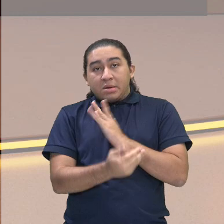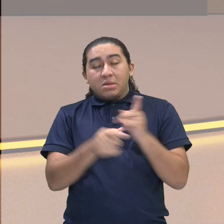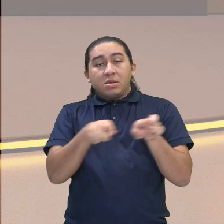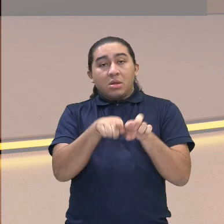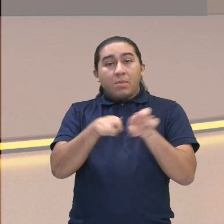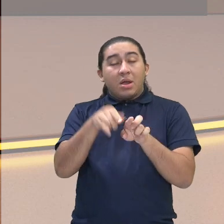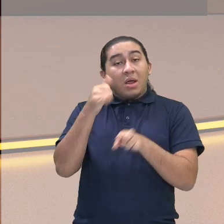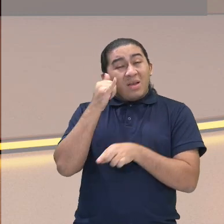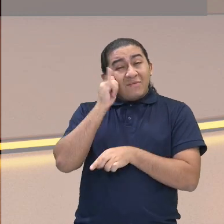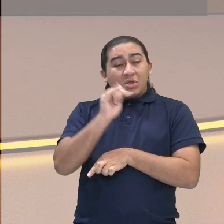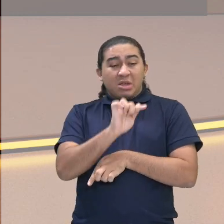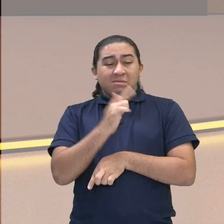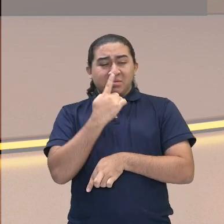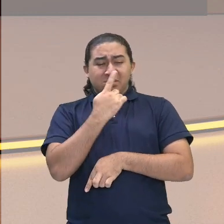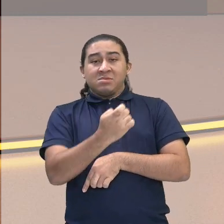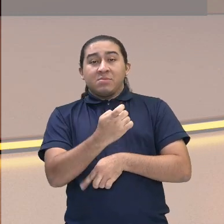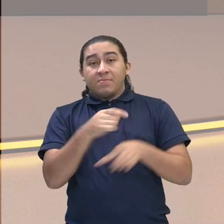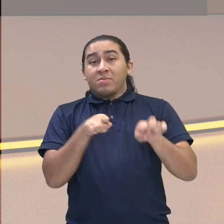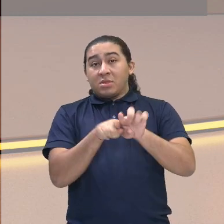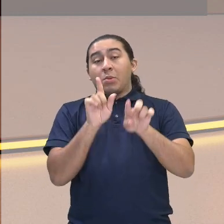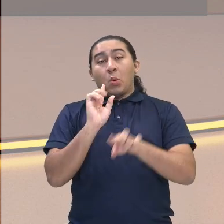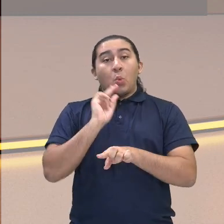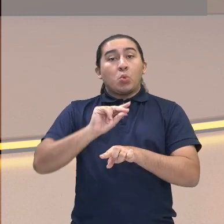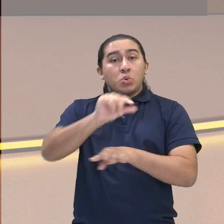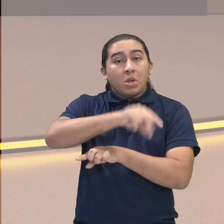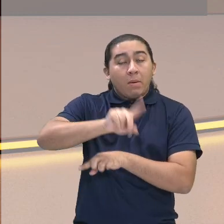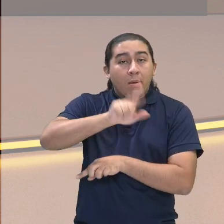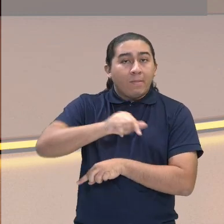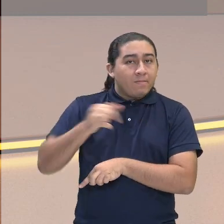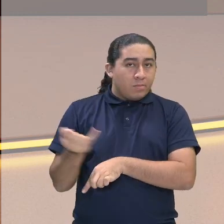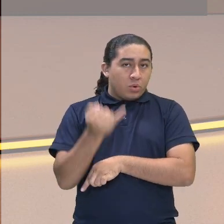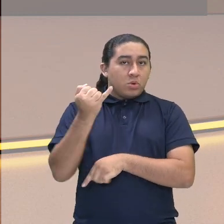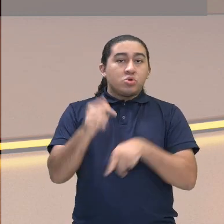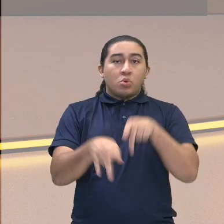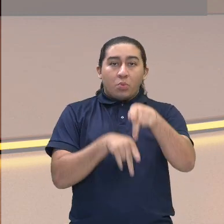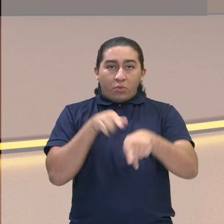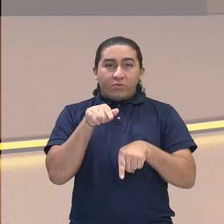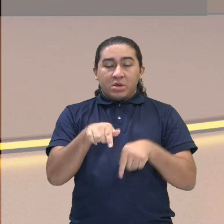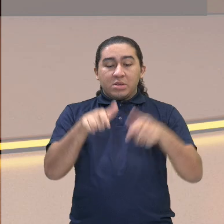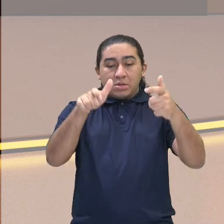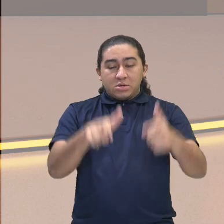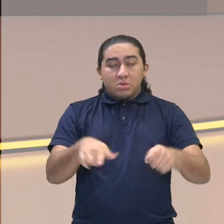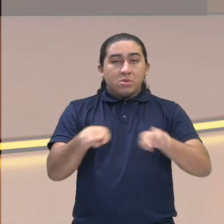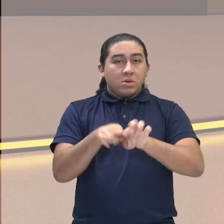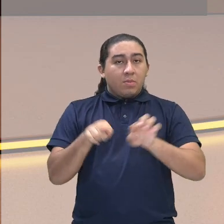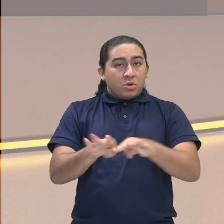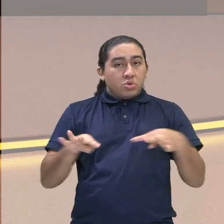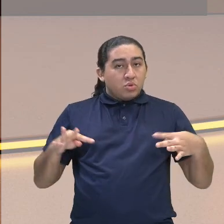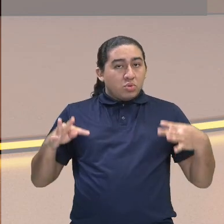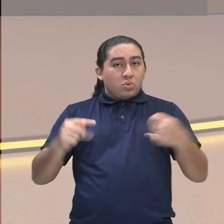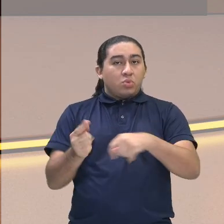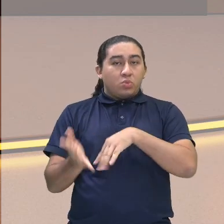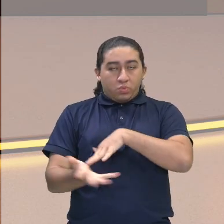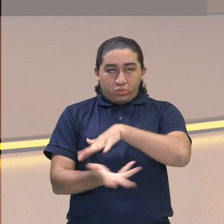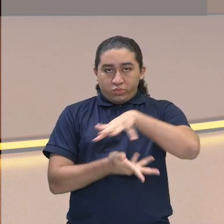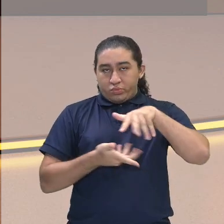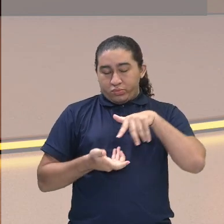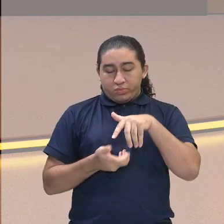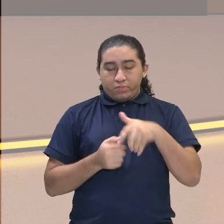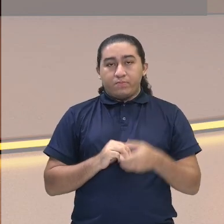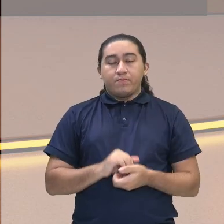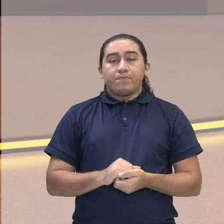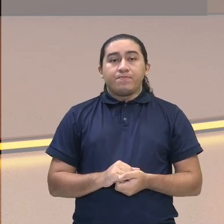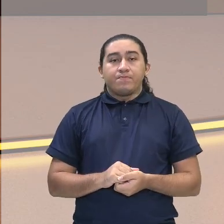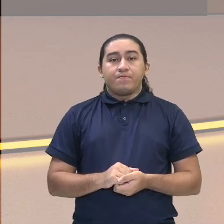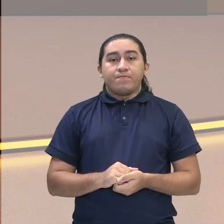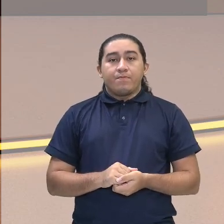decompor. Então o sal era muito importante, não só para as populações que viviam naquela região, como também poderia ser exportado para outras